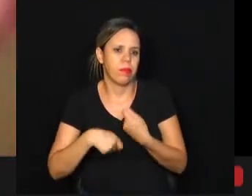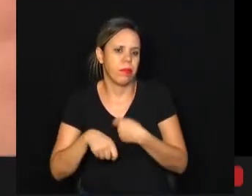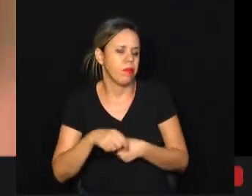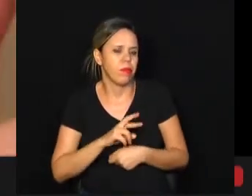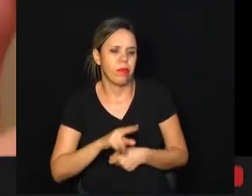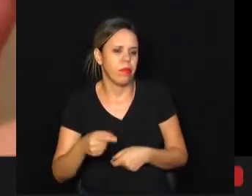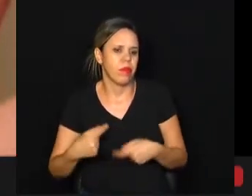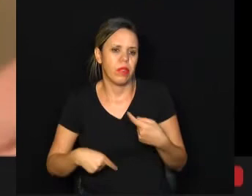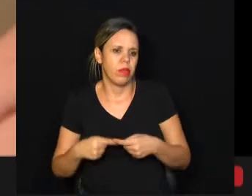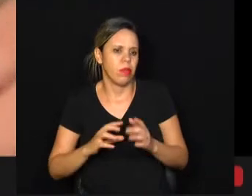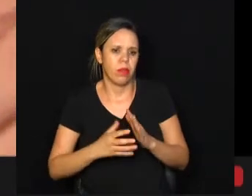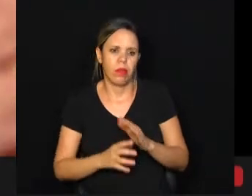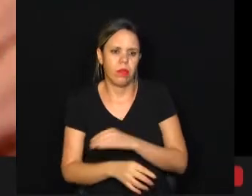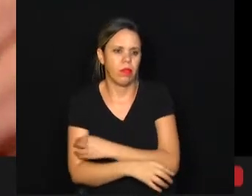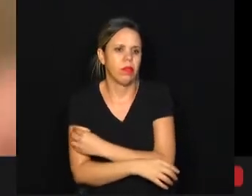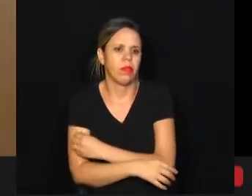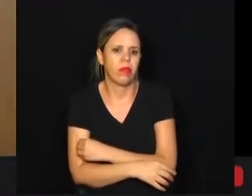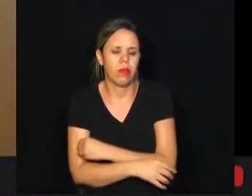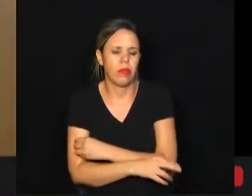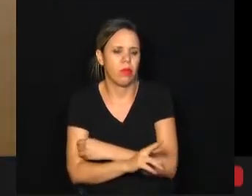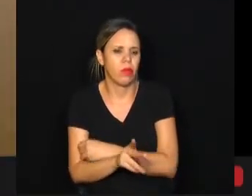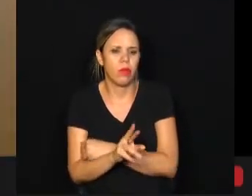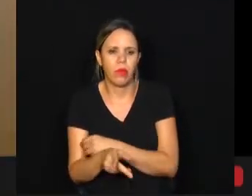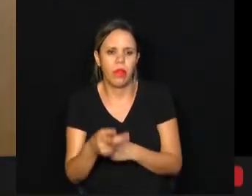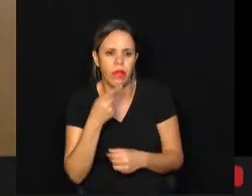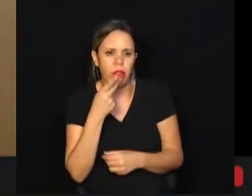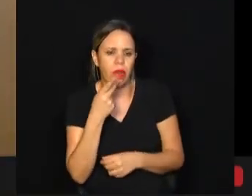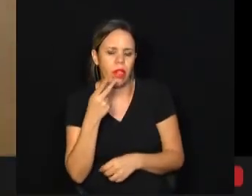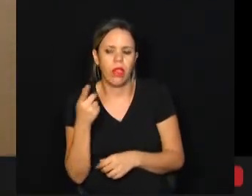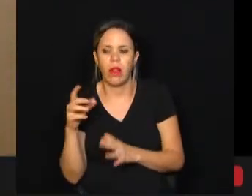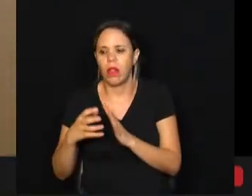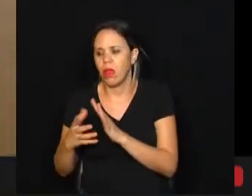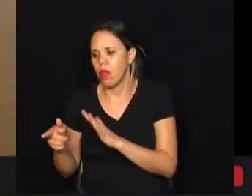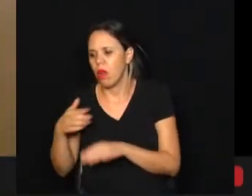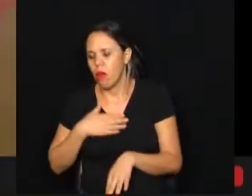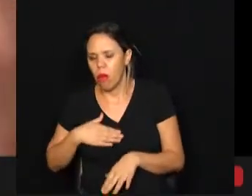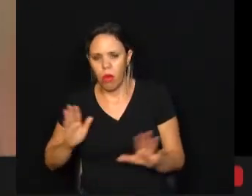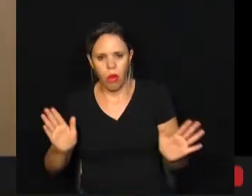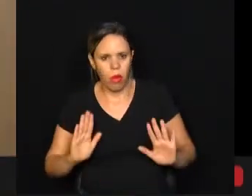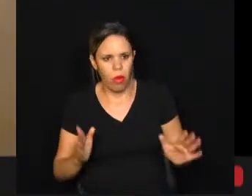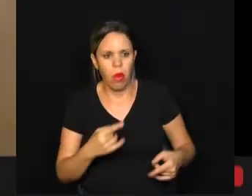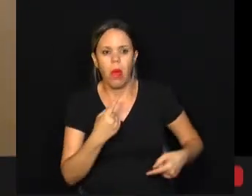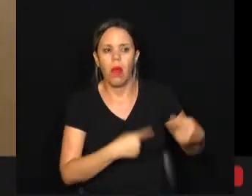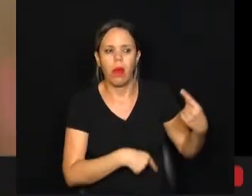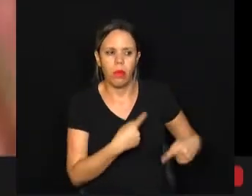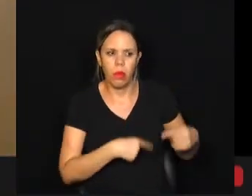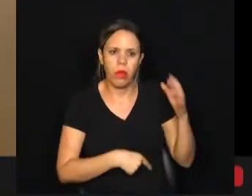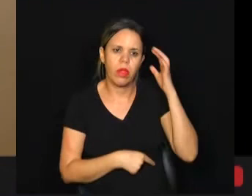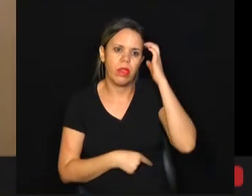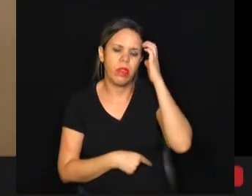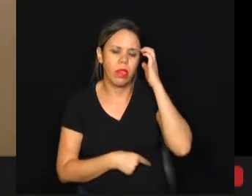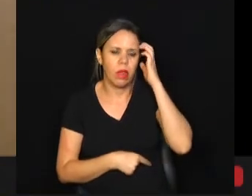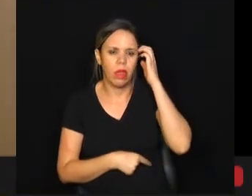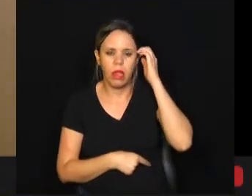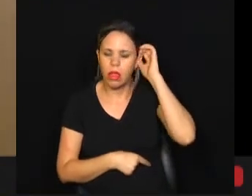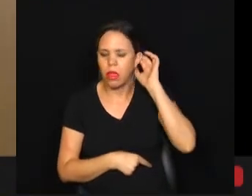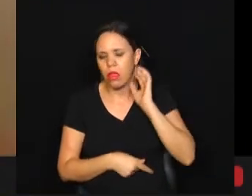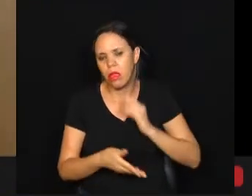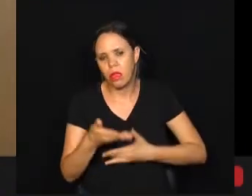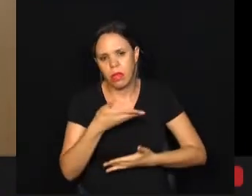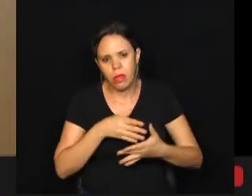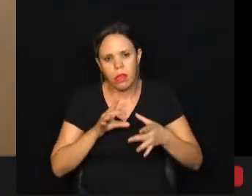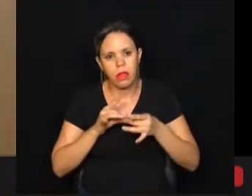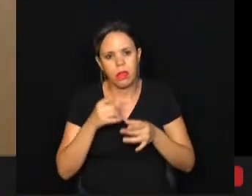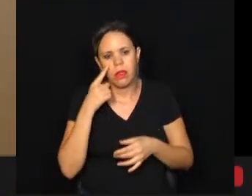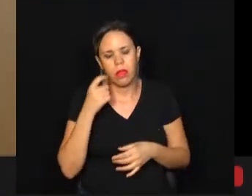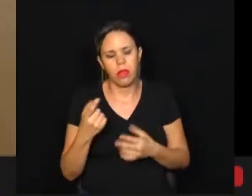política partidária. Não é falar com esse partido que eu gosto. É uma política neste relacionamento de